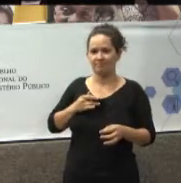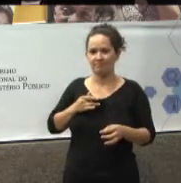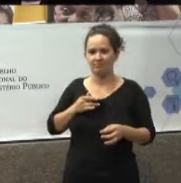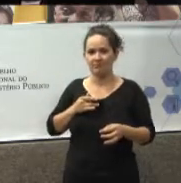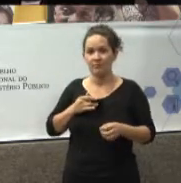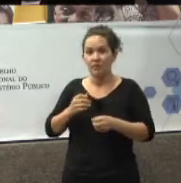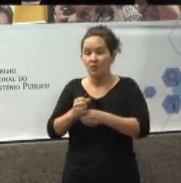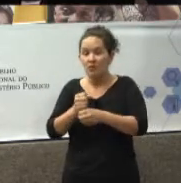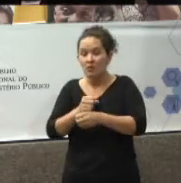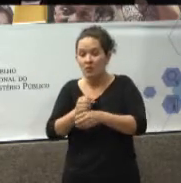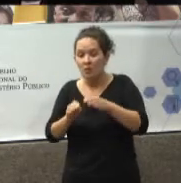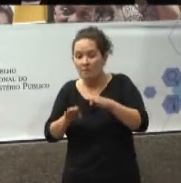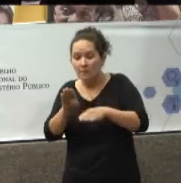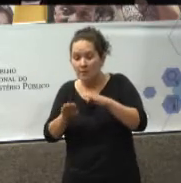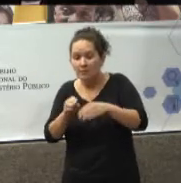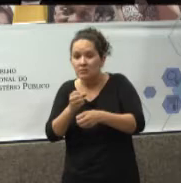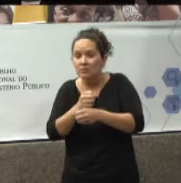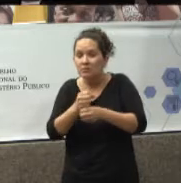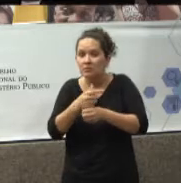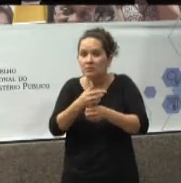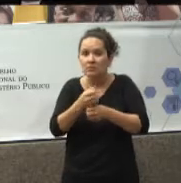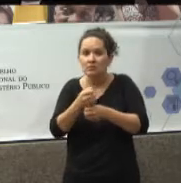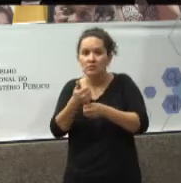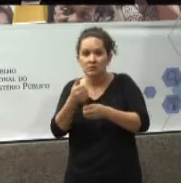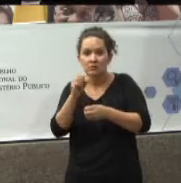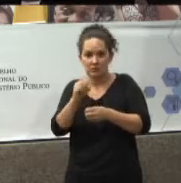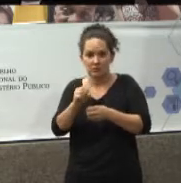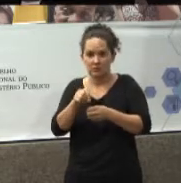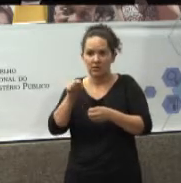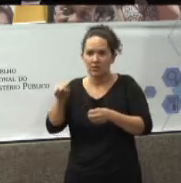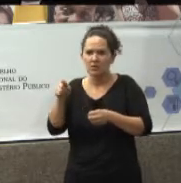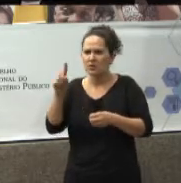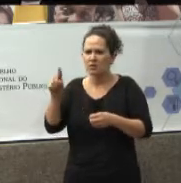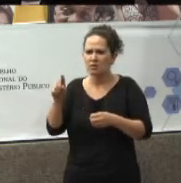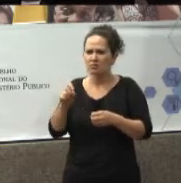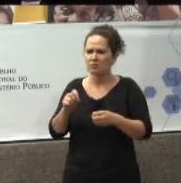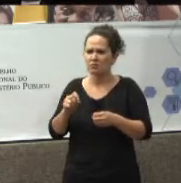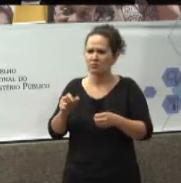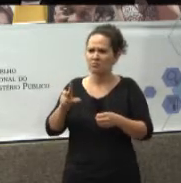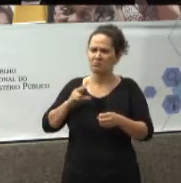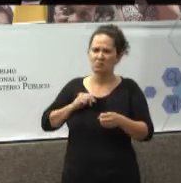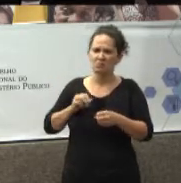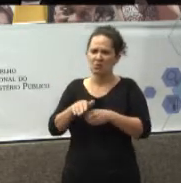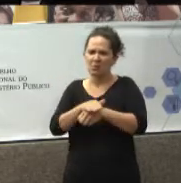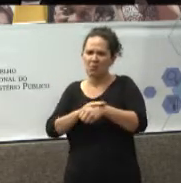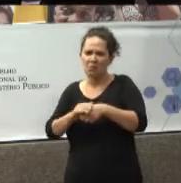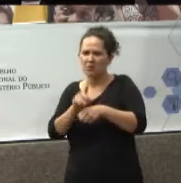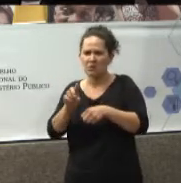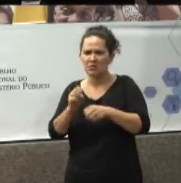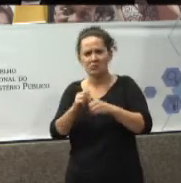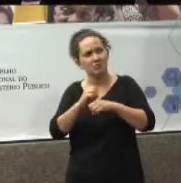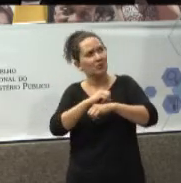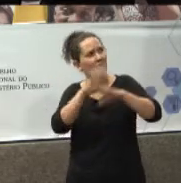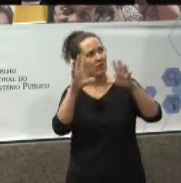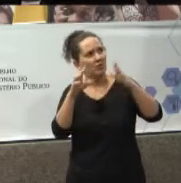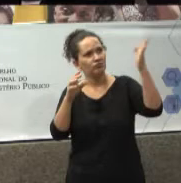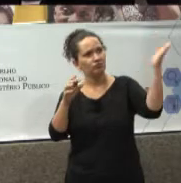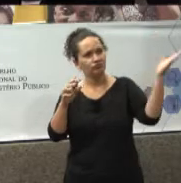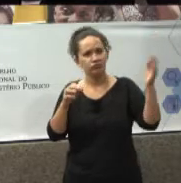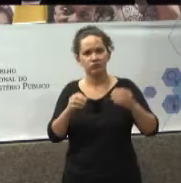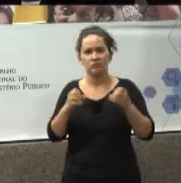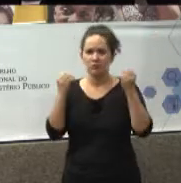2010 então disso é isso aqui não merece nenhum comentário porque está muito bem explícito como nós